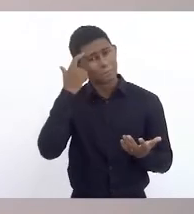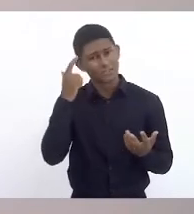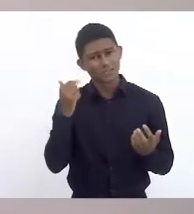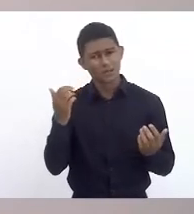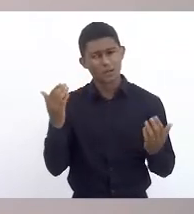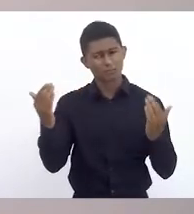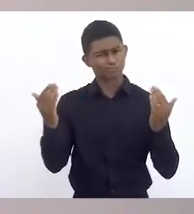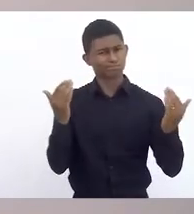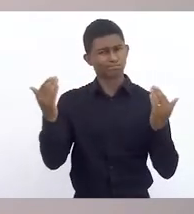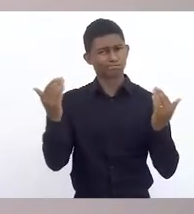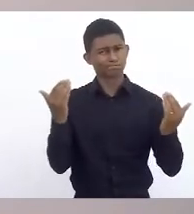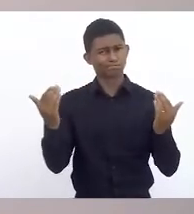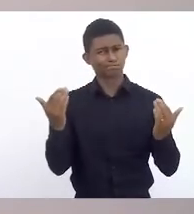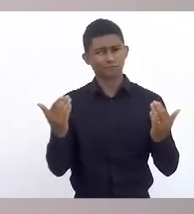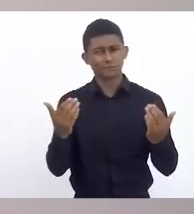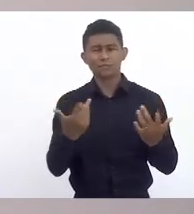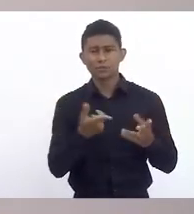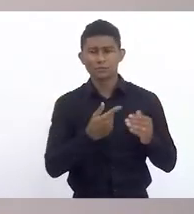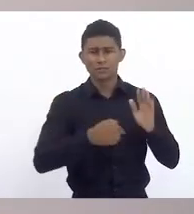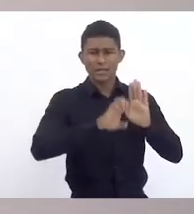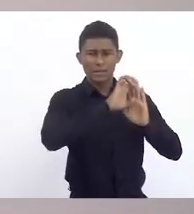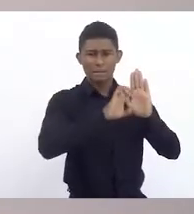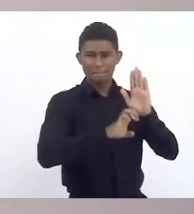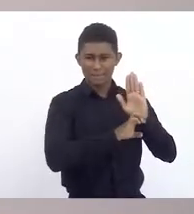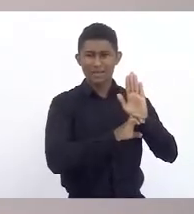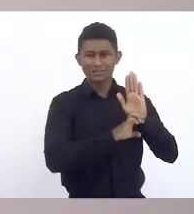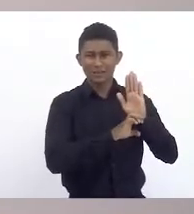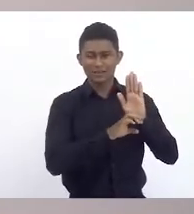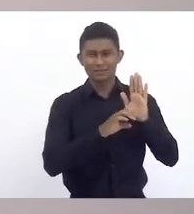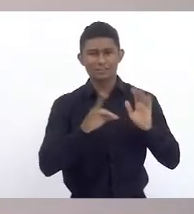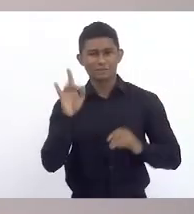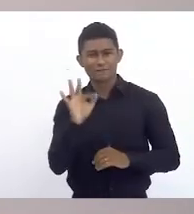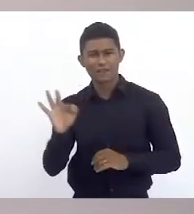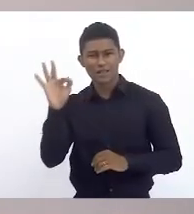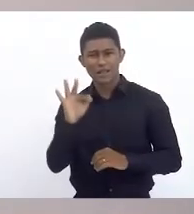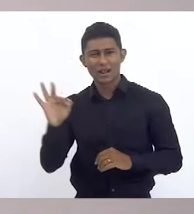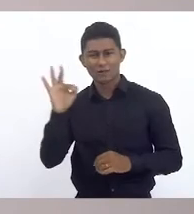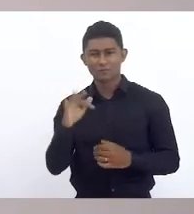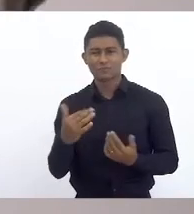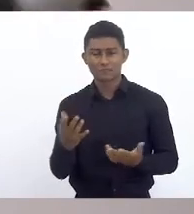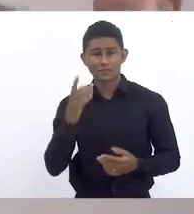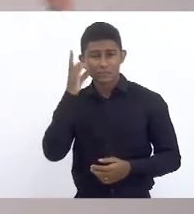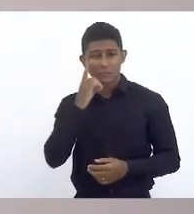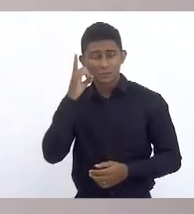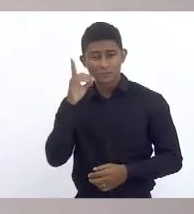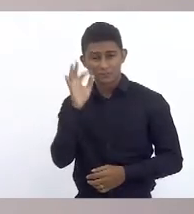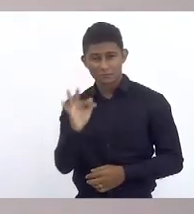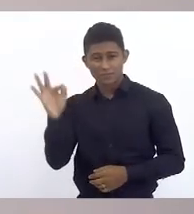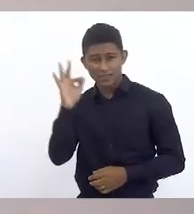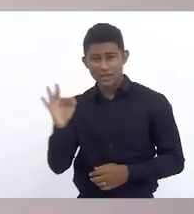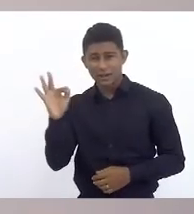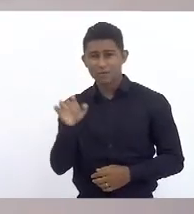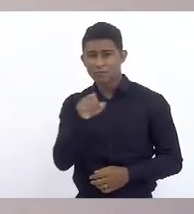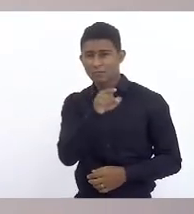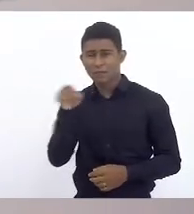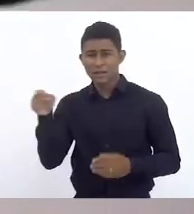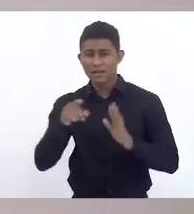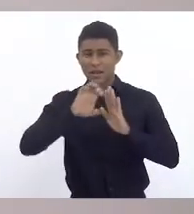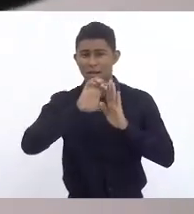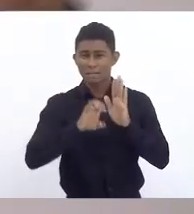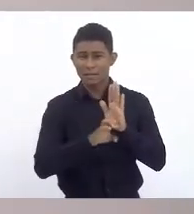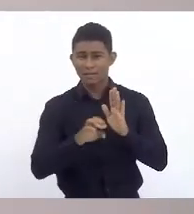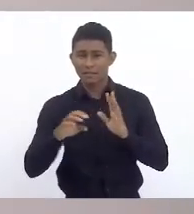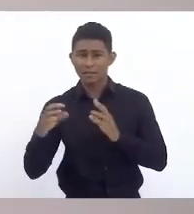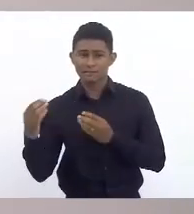comparação. Quanto de emenda parlamentar federal os deputados federais deslocam para o Rio de Janeiro de